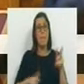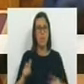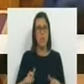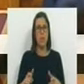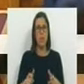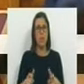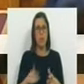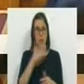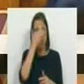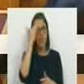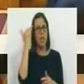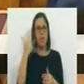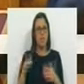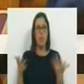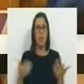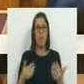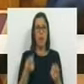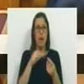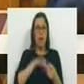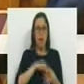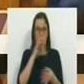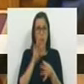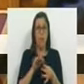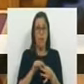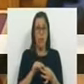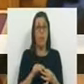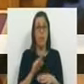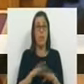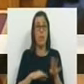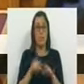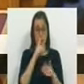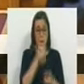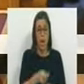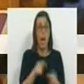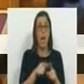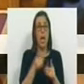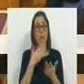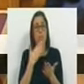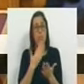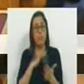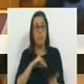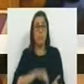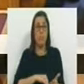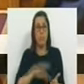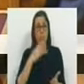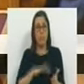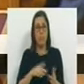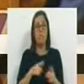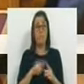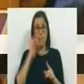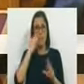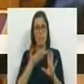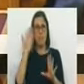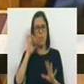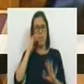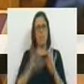com mais dificuldades, com menores rendimentos, que utilizam a atividade agrícola como um complemento de rendimento, que vão sofrer